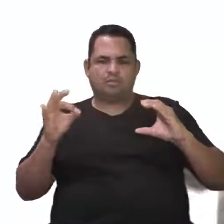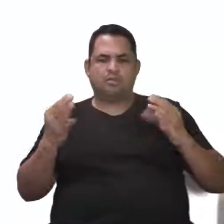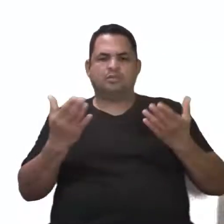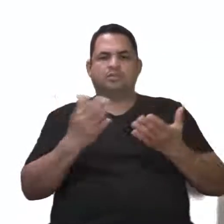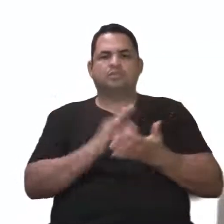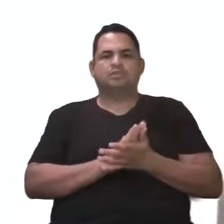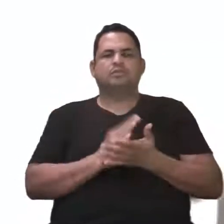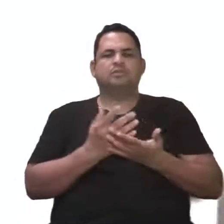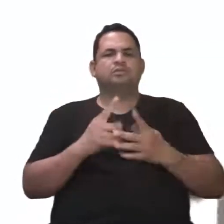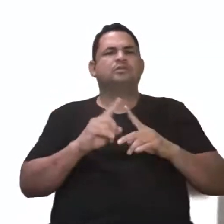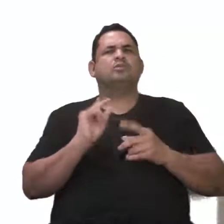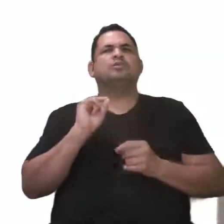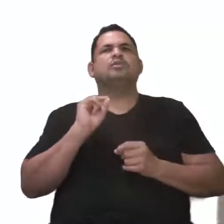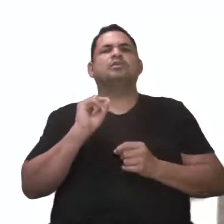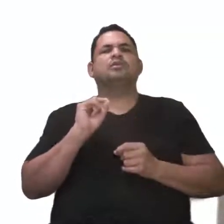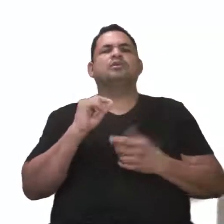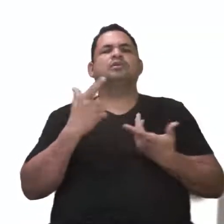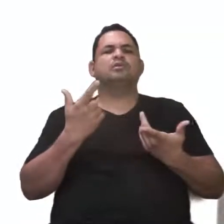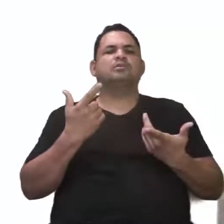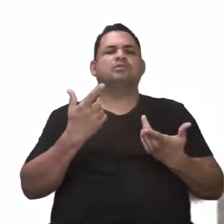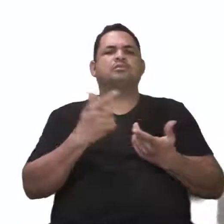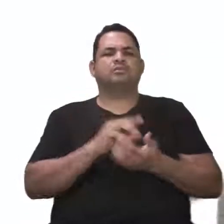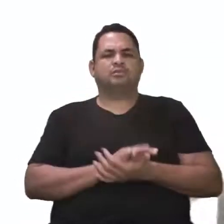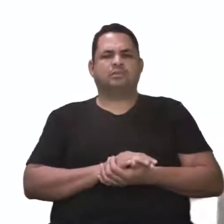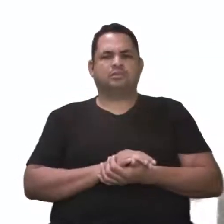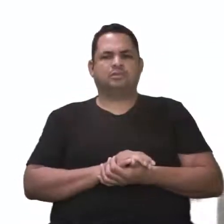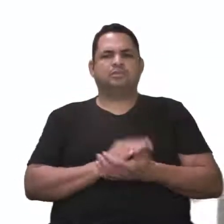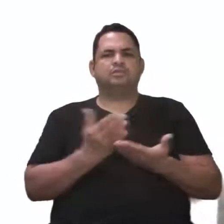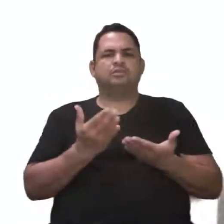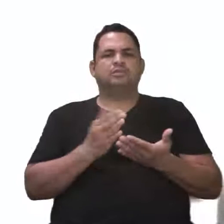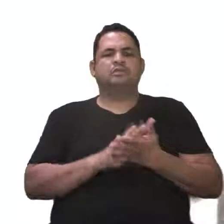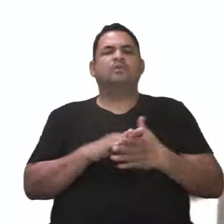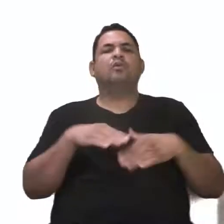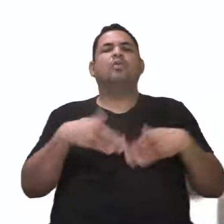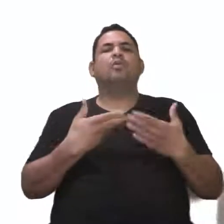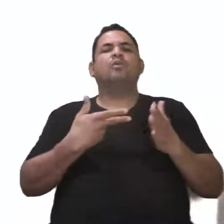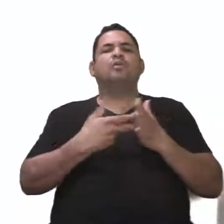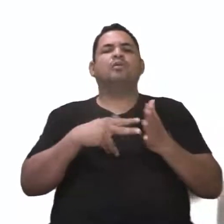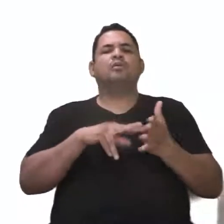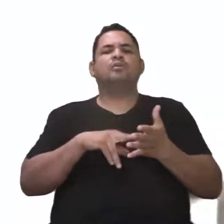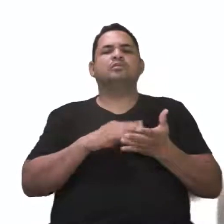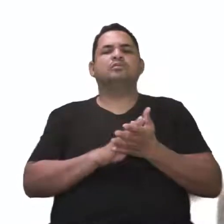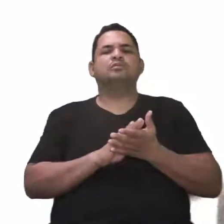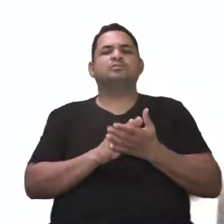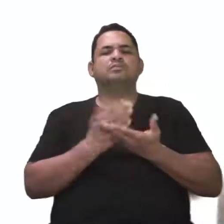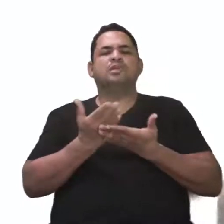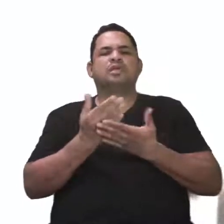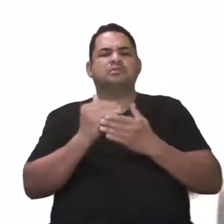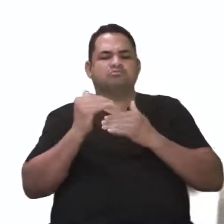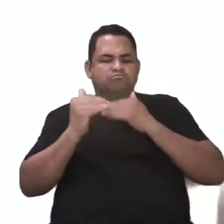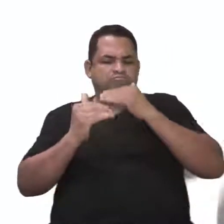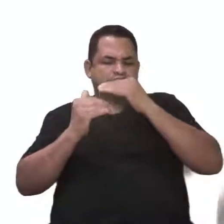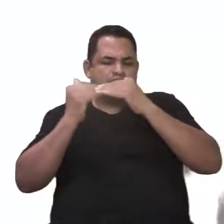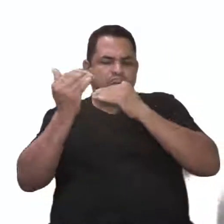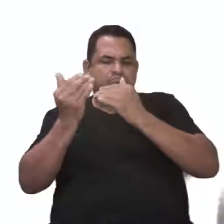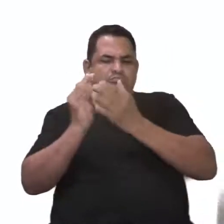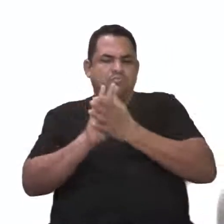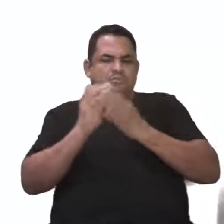embriológica. Professor, o que é isso mesmo, embriológica? Quer dizer que vem desde o seu desenvolvimento